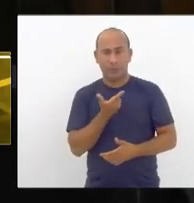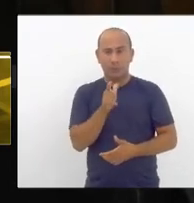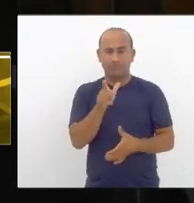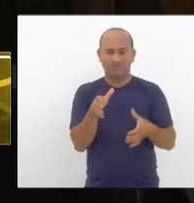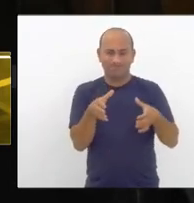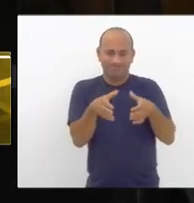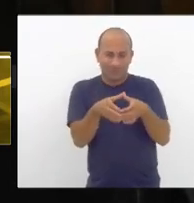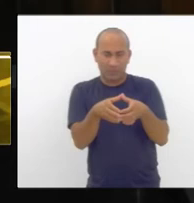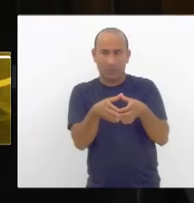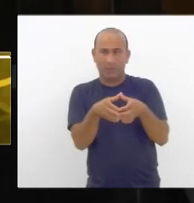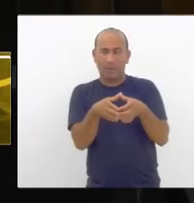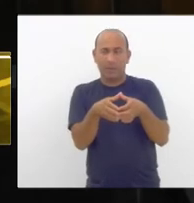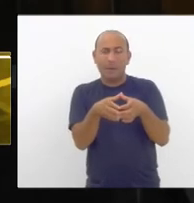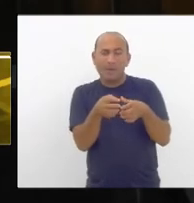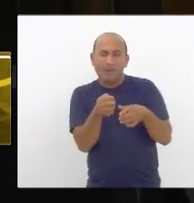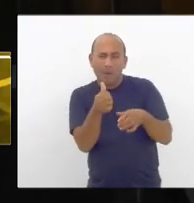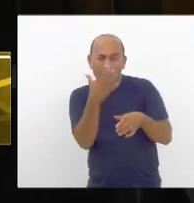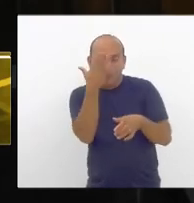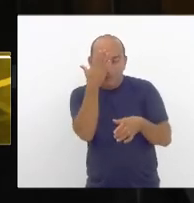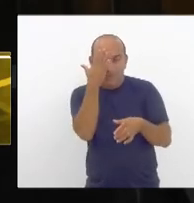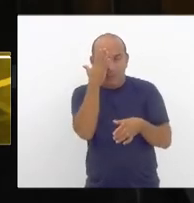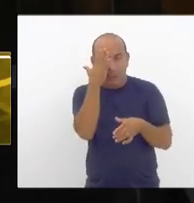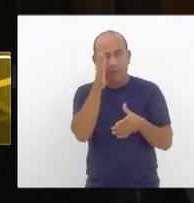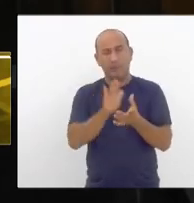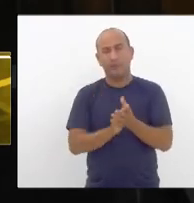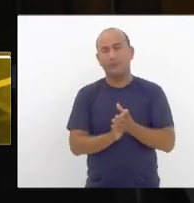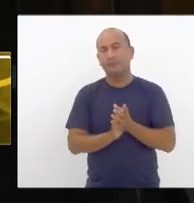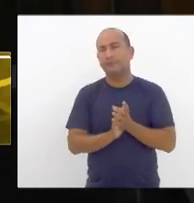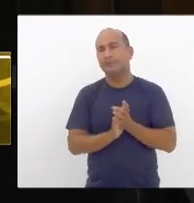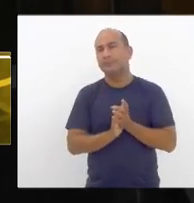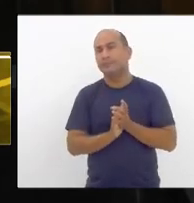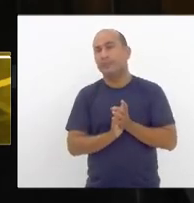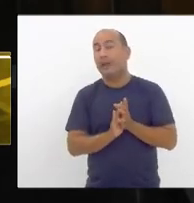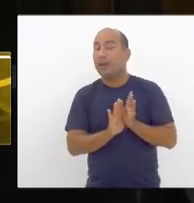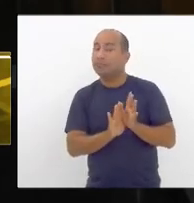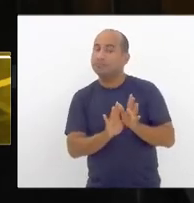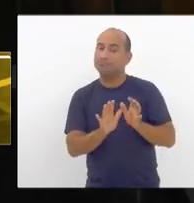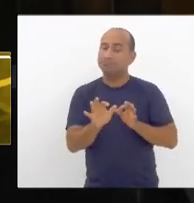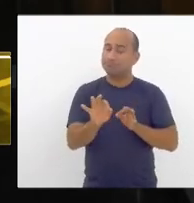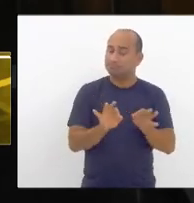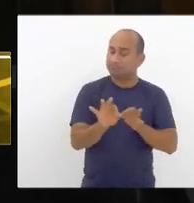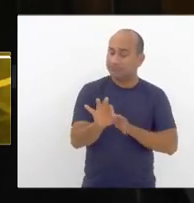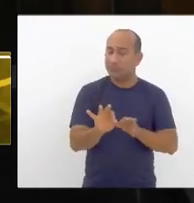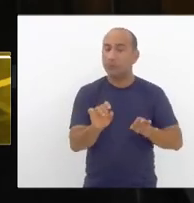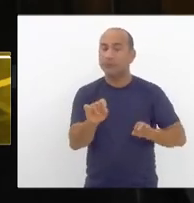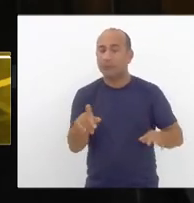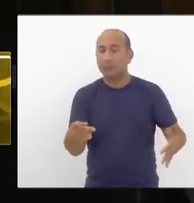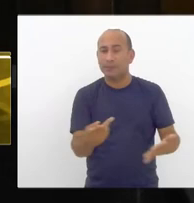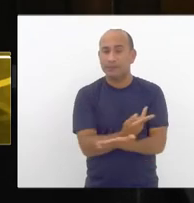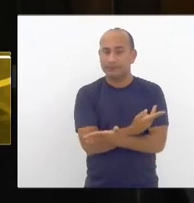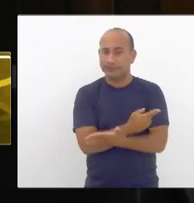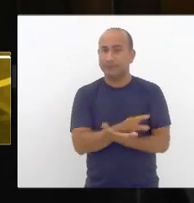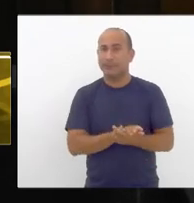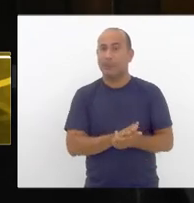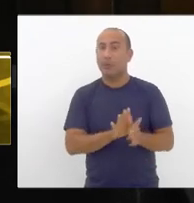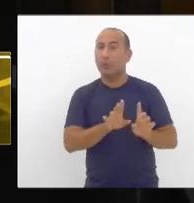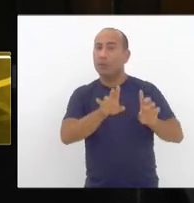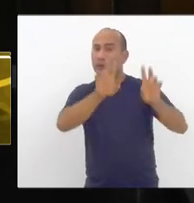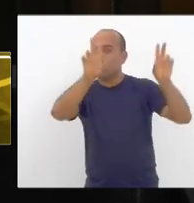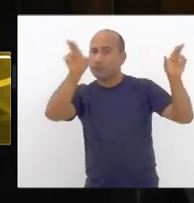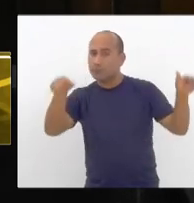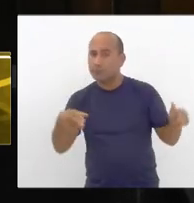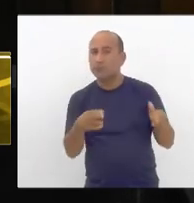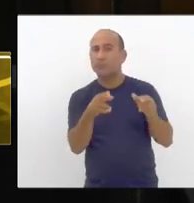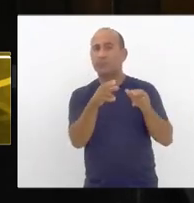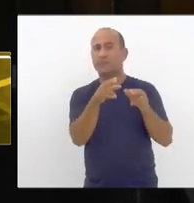que esse porque a gente sabe E aí talvez tenha sido uma preparação porque estava por vir quando eu assumo sim de Rio foi no